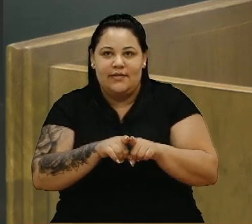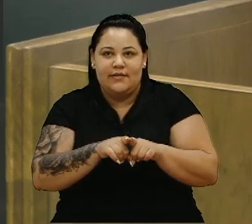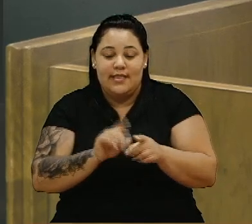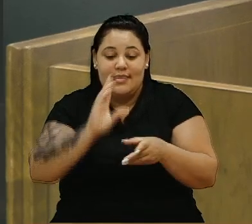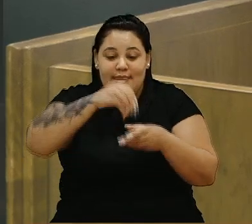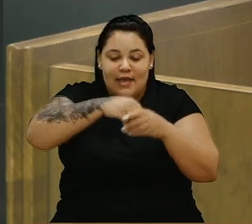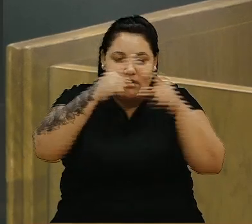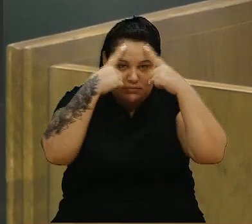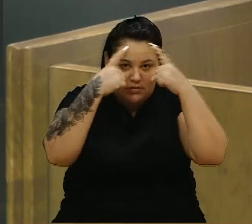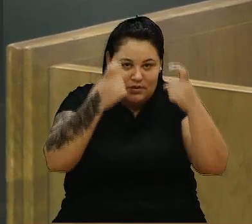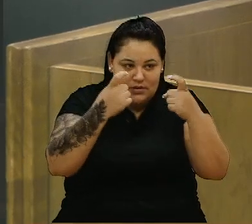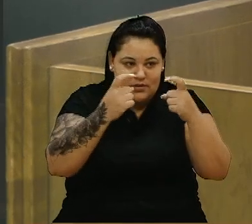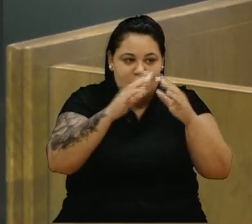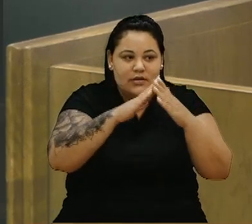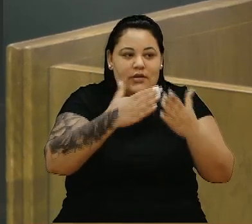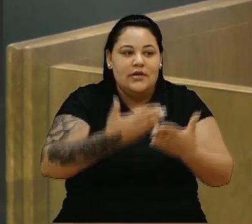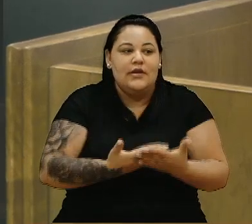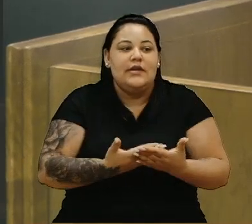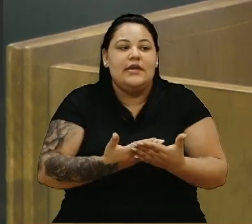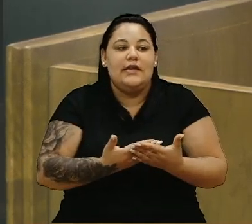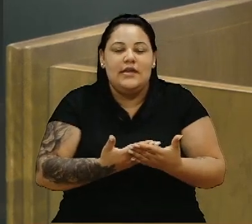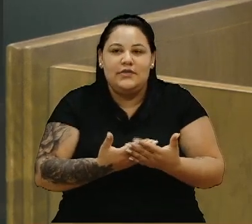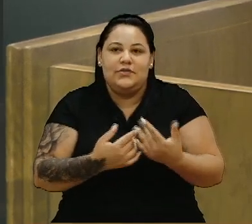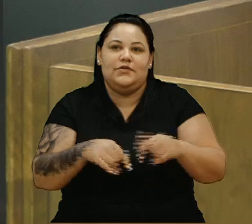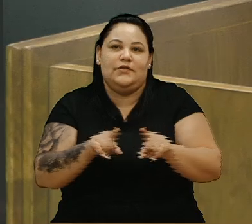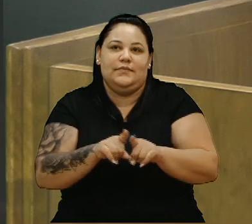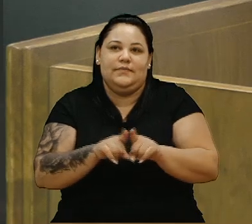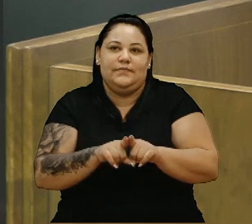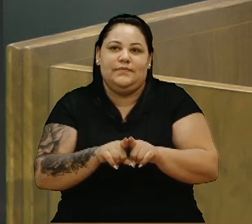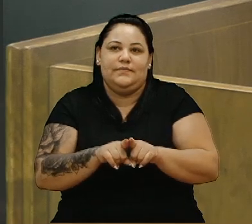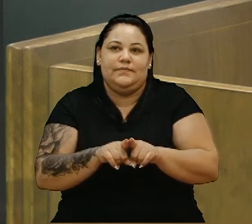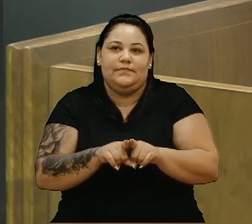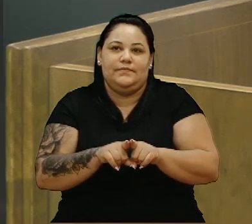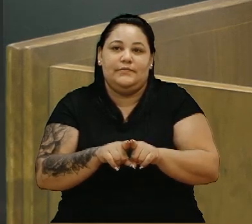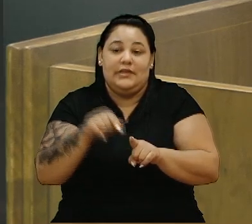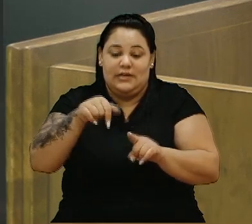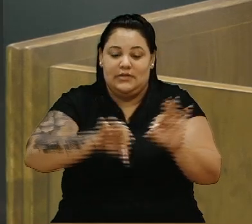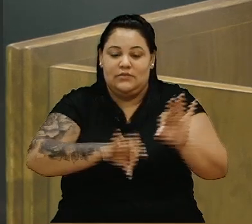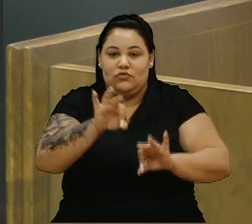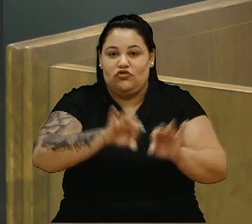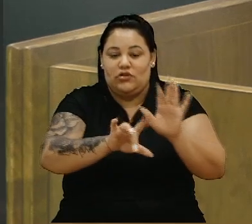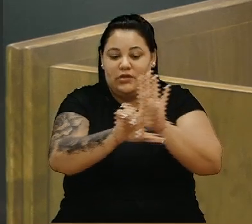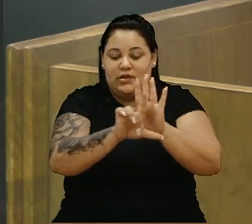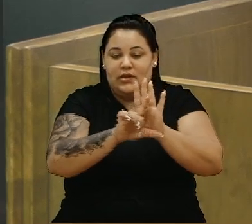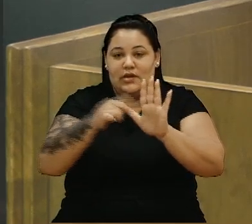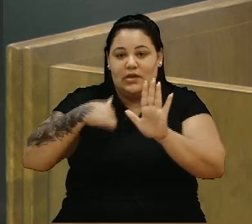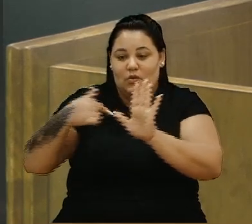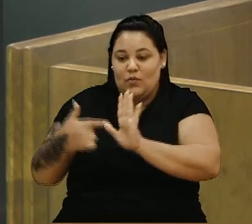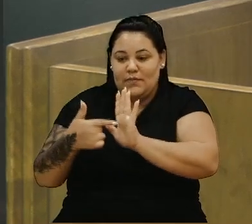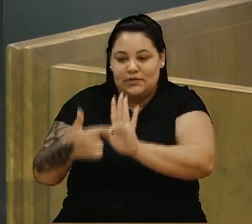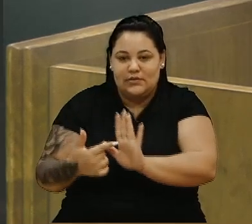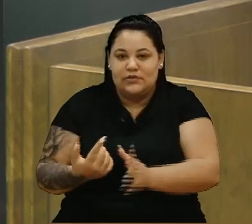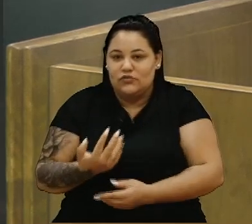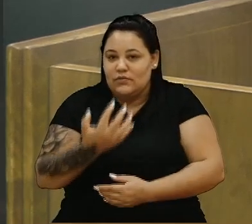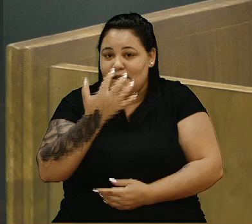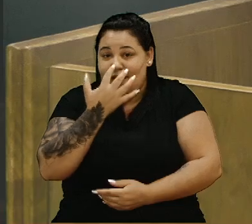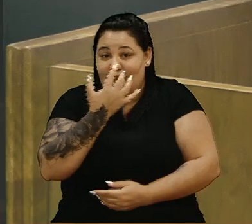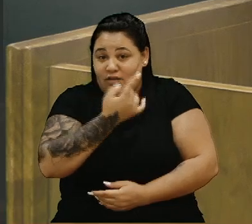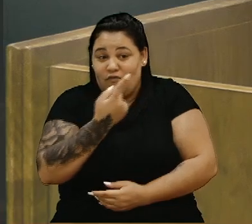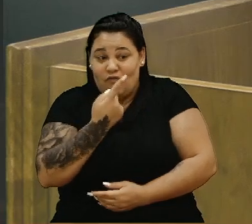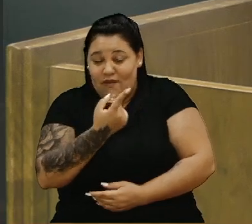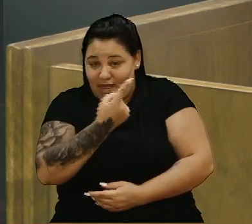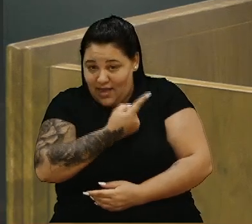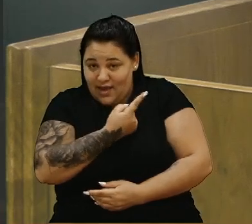escola também. Então, nesse sentido, um dos projetos de lei que eu apresentei, e pasmem, que eu vou falar sobre ele